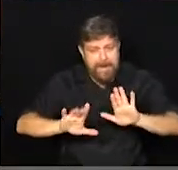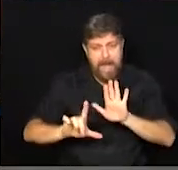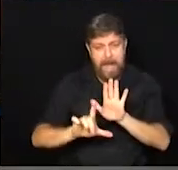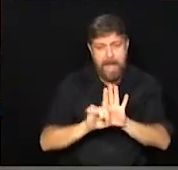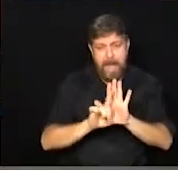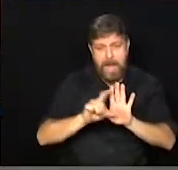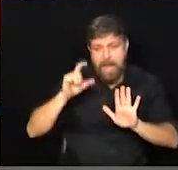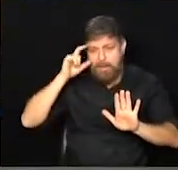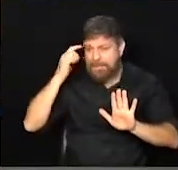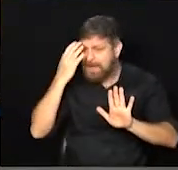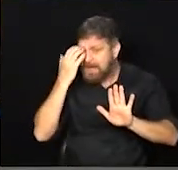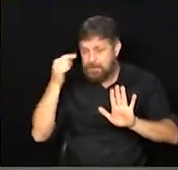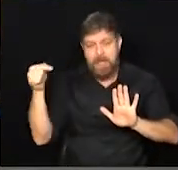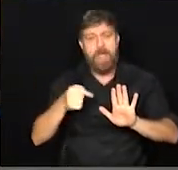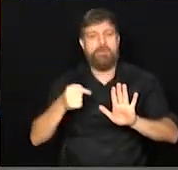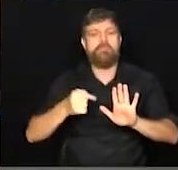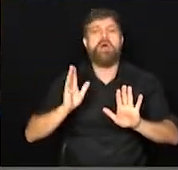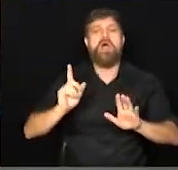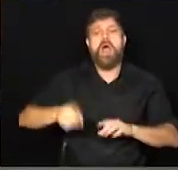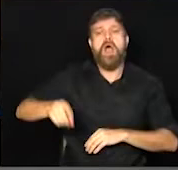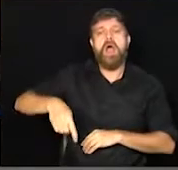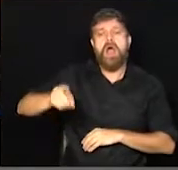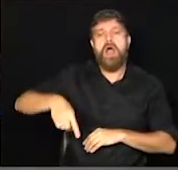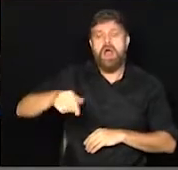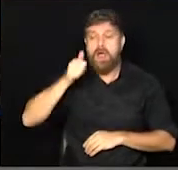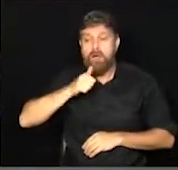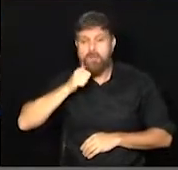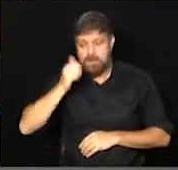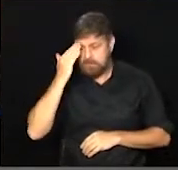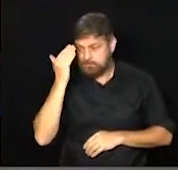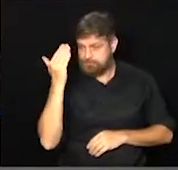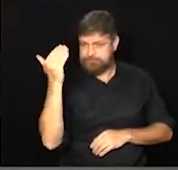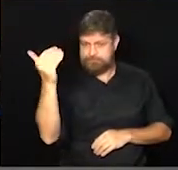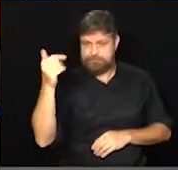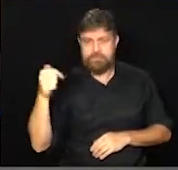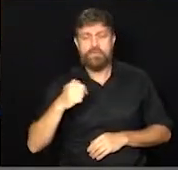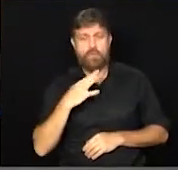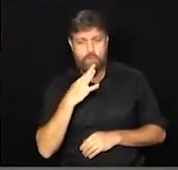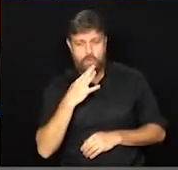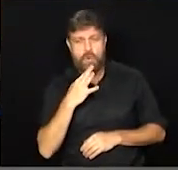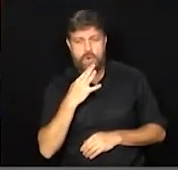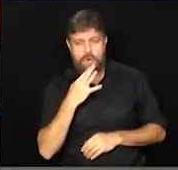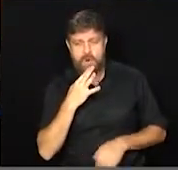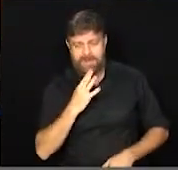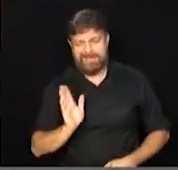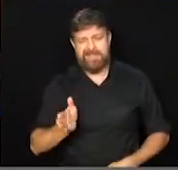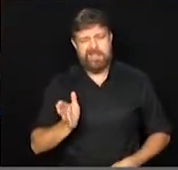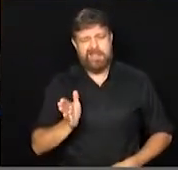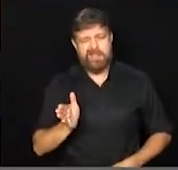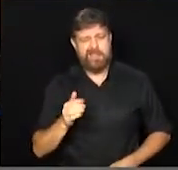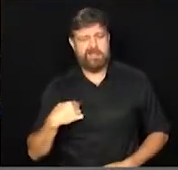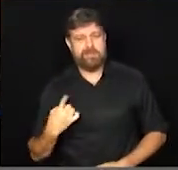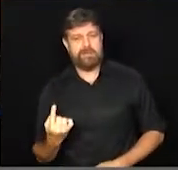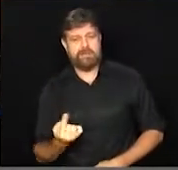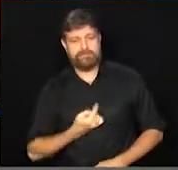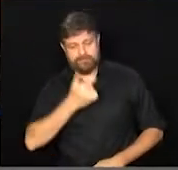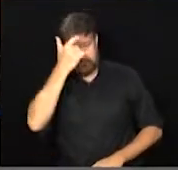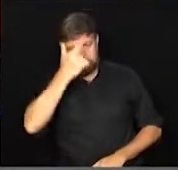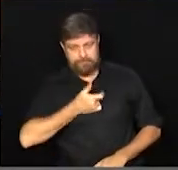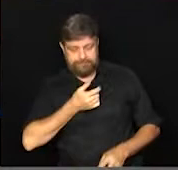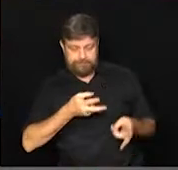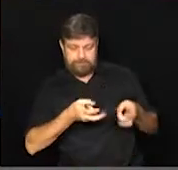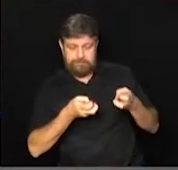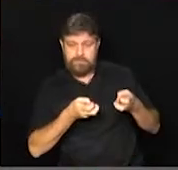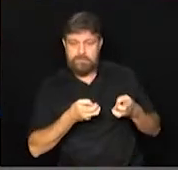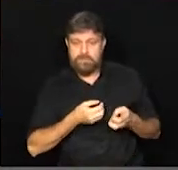é uma lei muito conhecida pelas brasileiras e pelos brasileiros, e a minha leitura sobre o